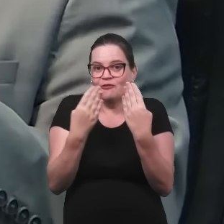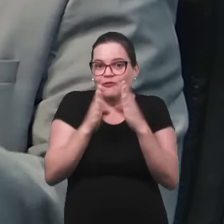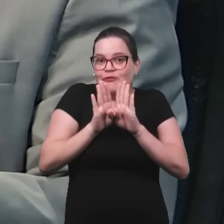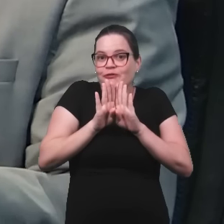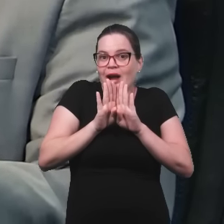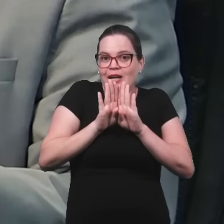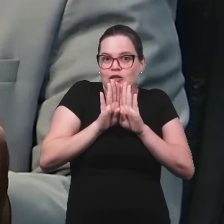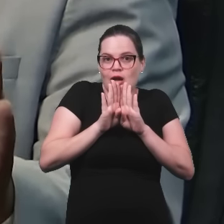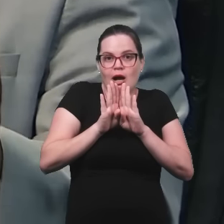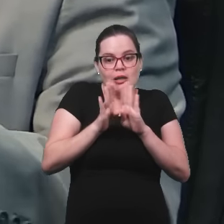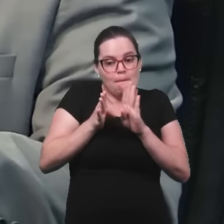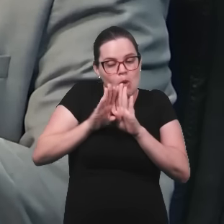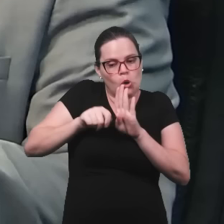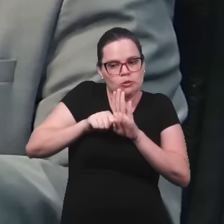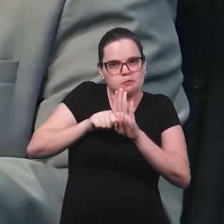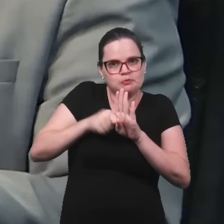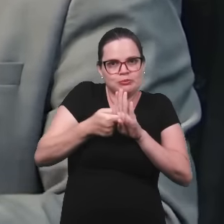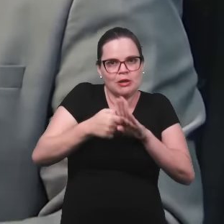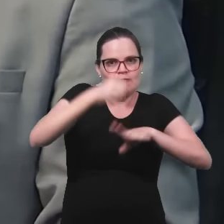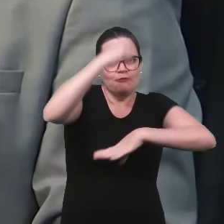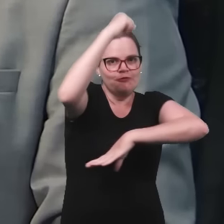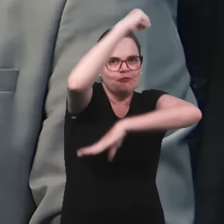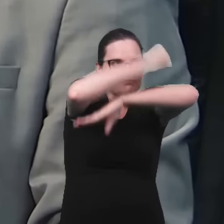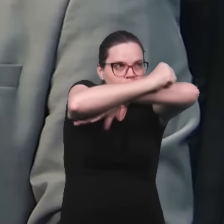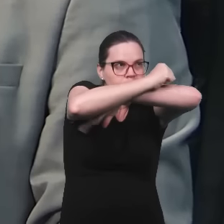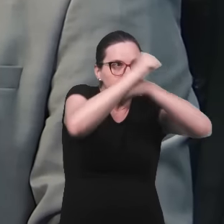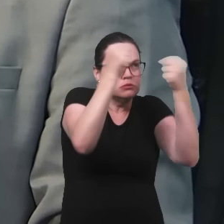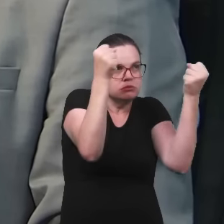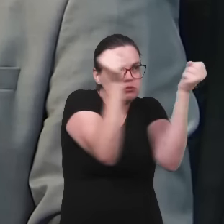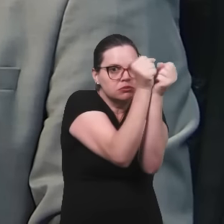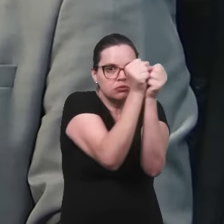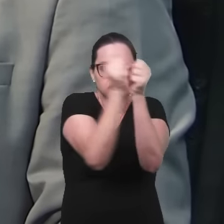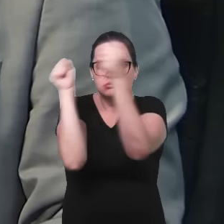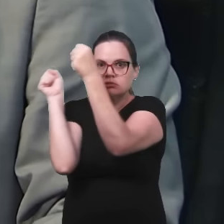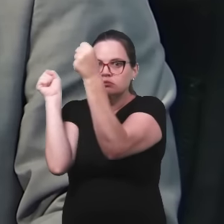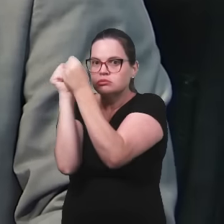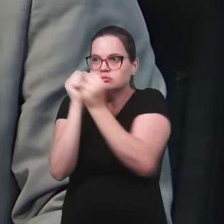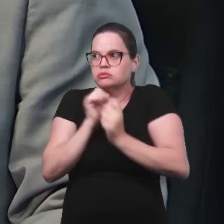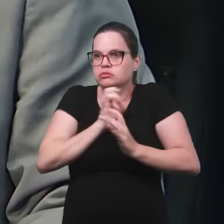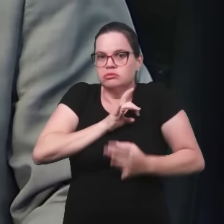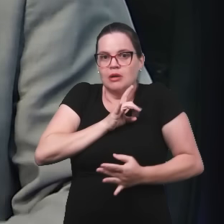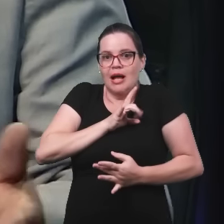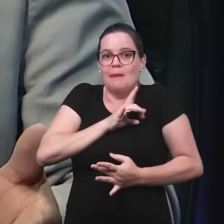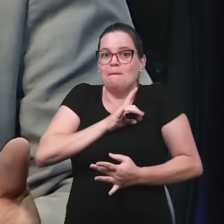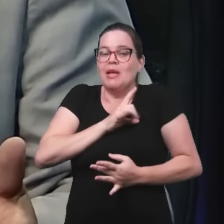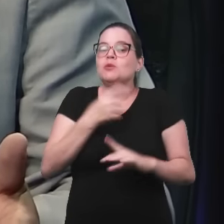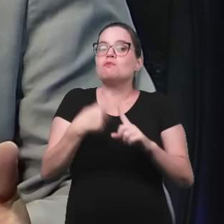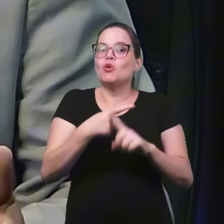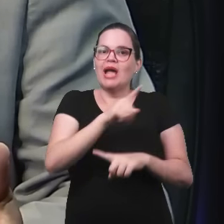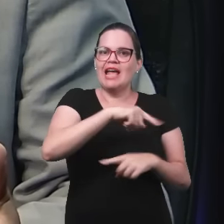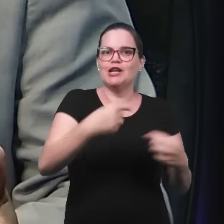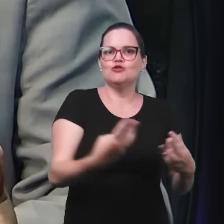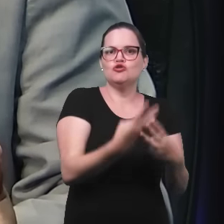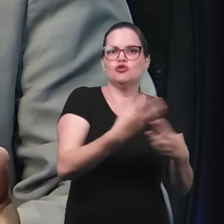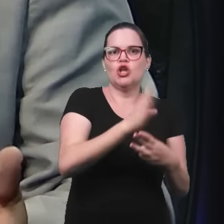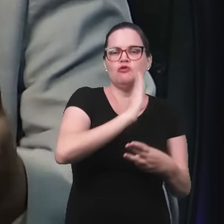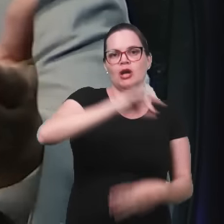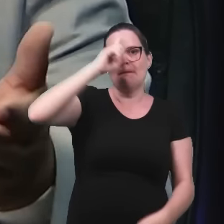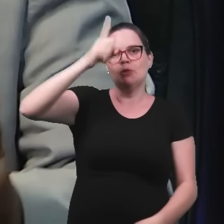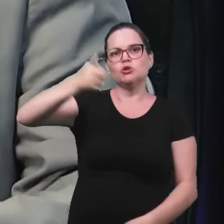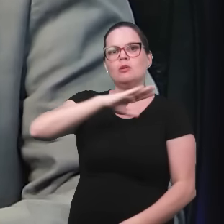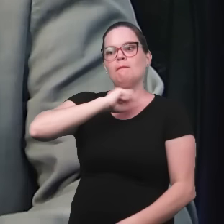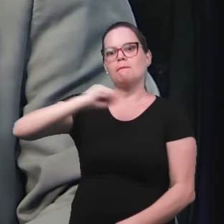casa com portas, janelas todas fechadas. Com medo dos judeus. Com medo dos judeus, que já tinham matado Jesus poucos dias antes. Isso.